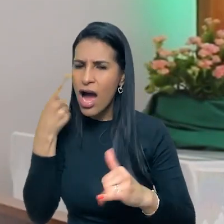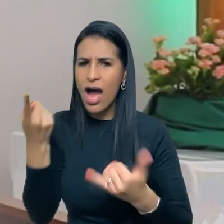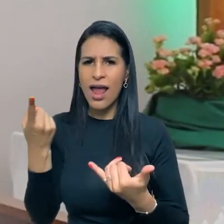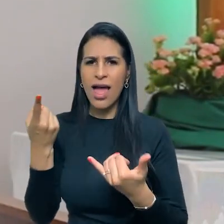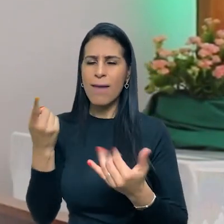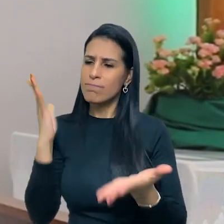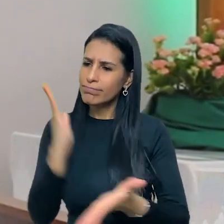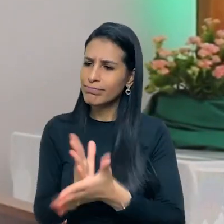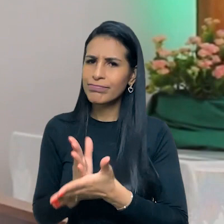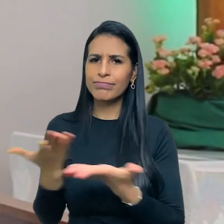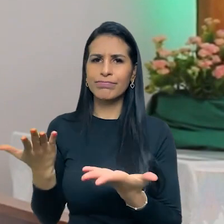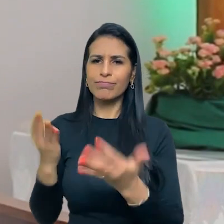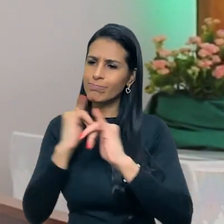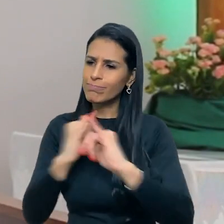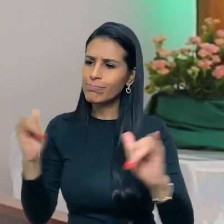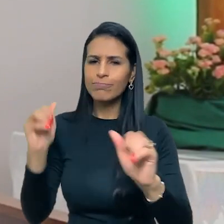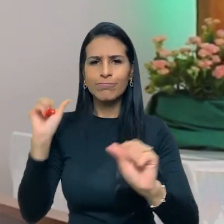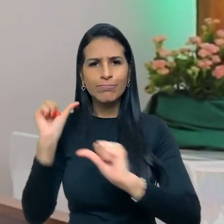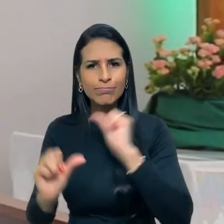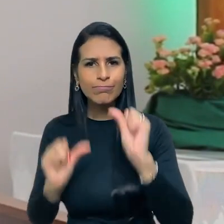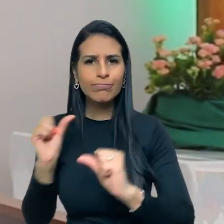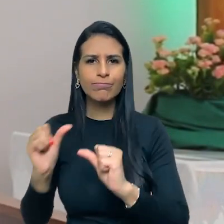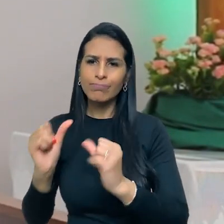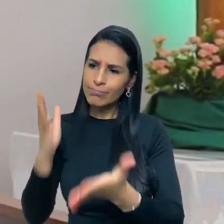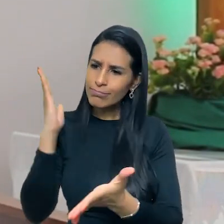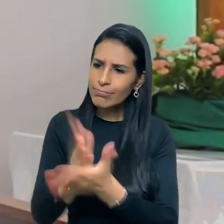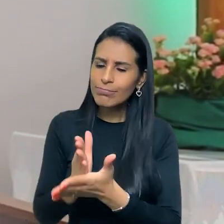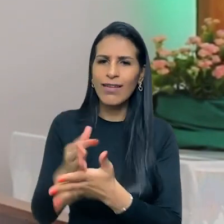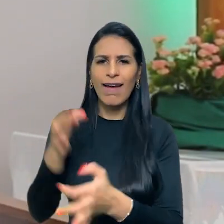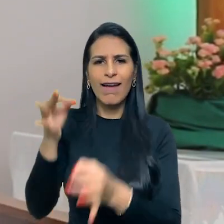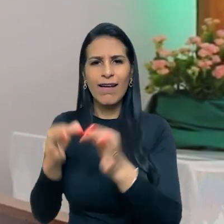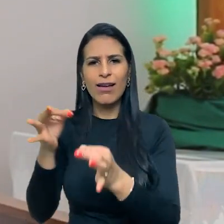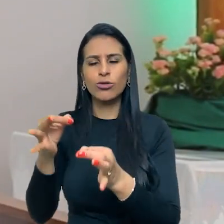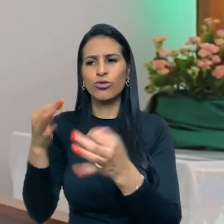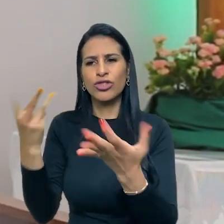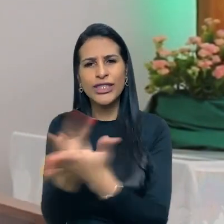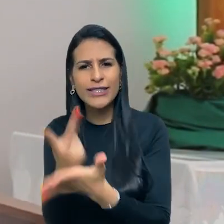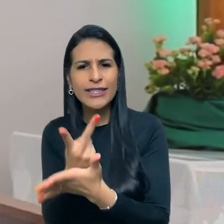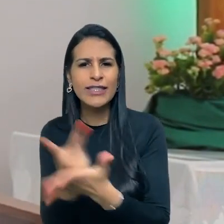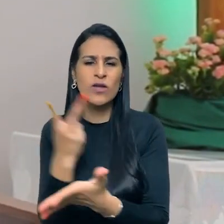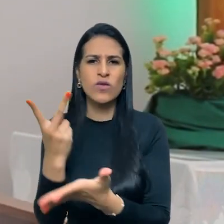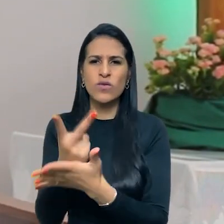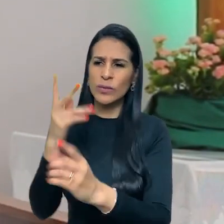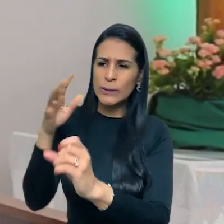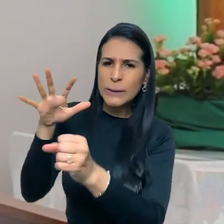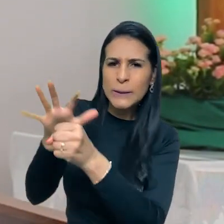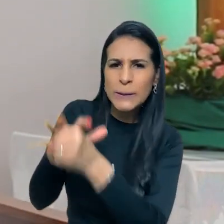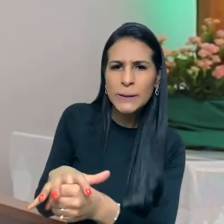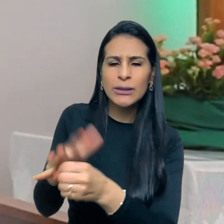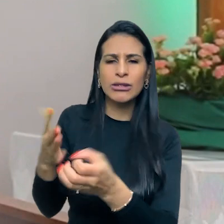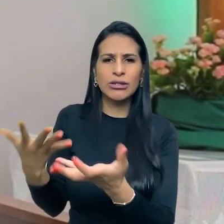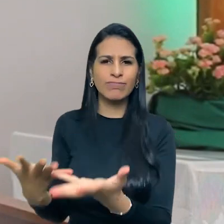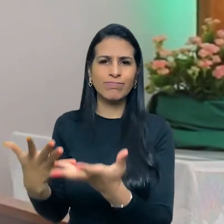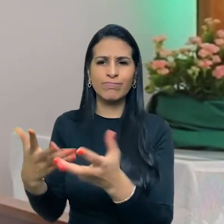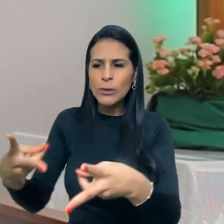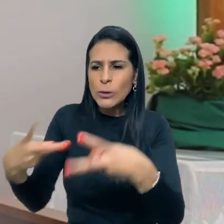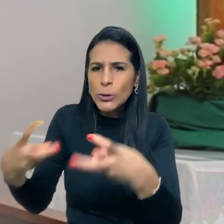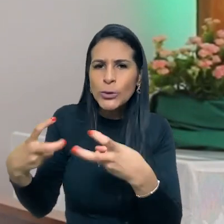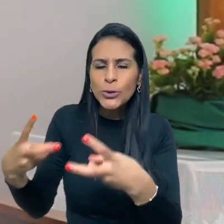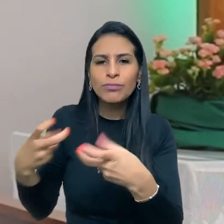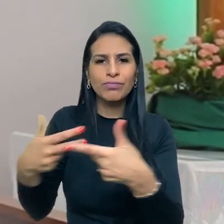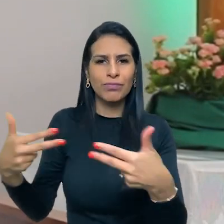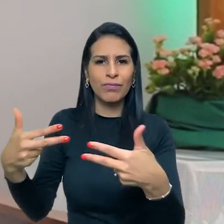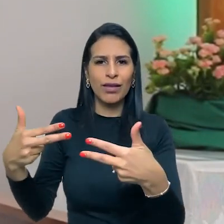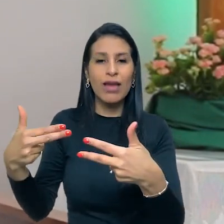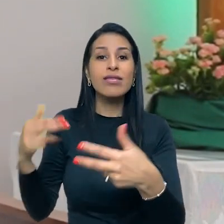basta, anuncia mudanças, anuncia o fim da fraude, da injustiça, da opressão. Deus,